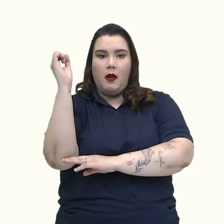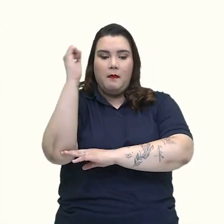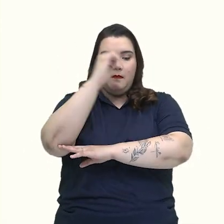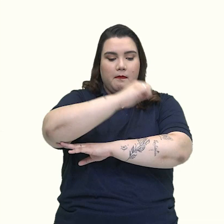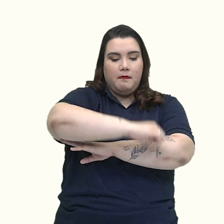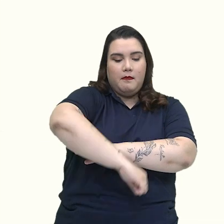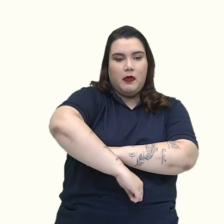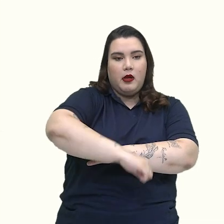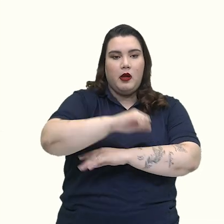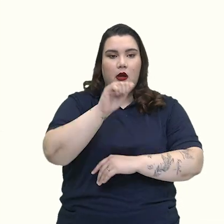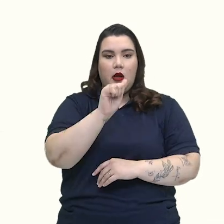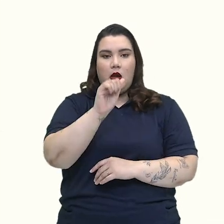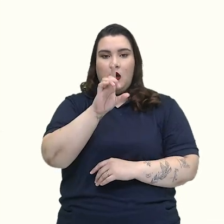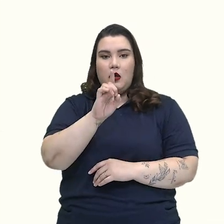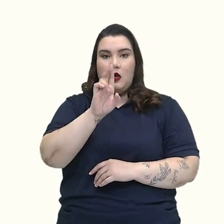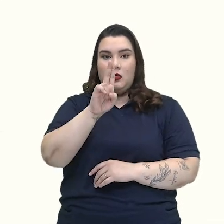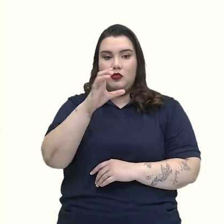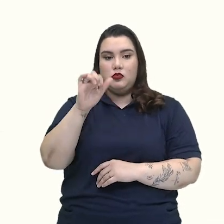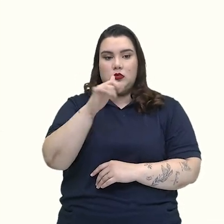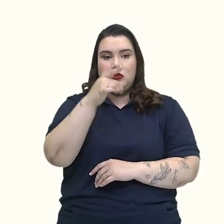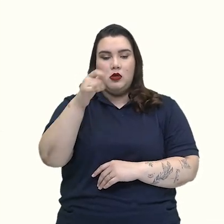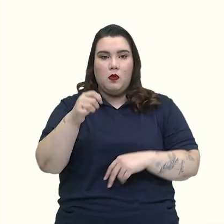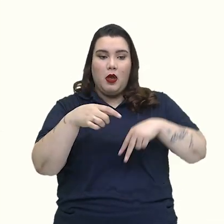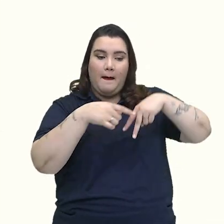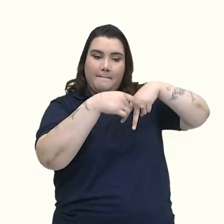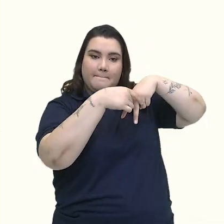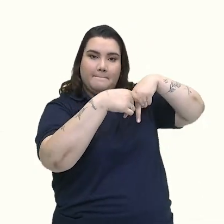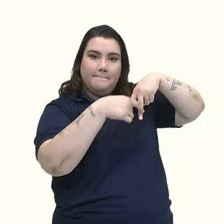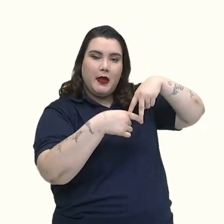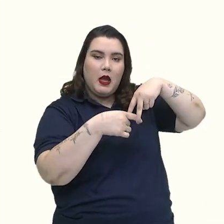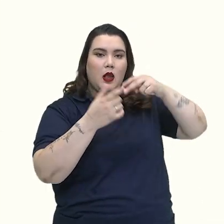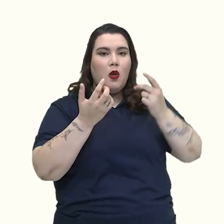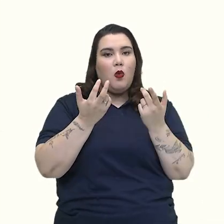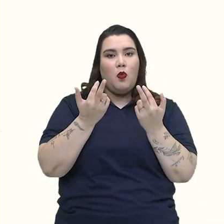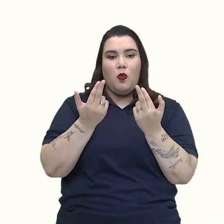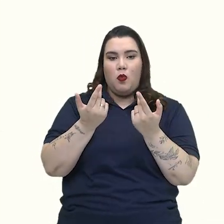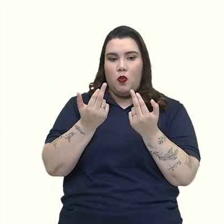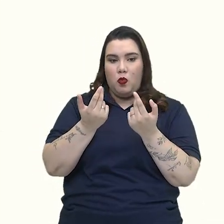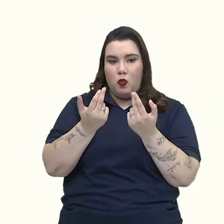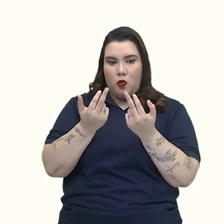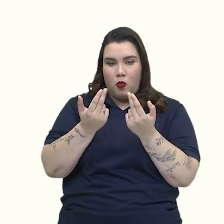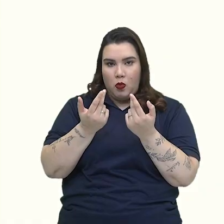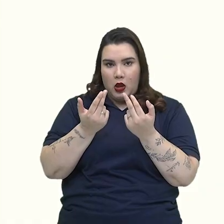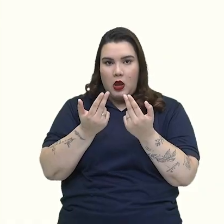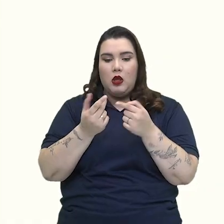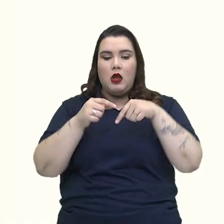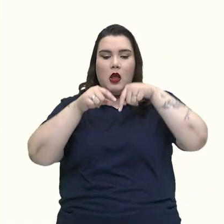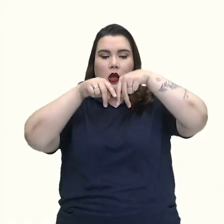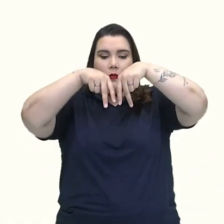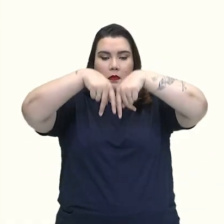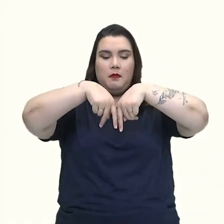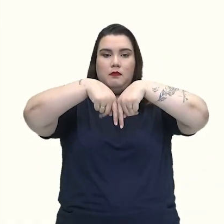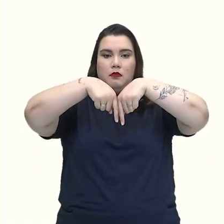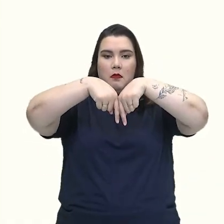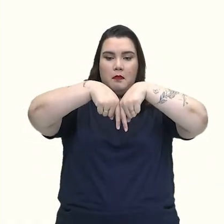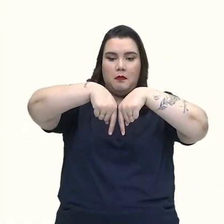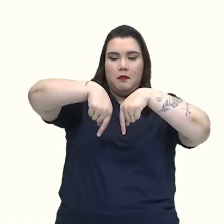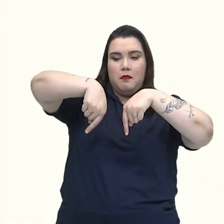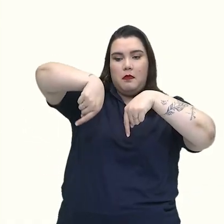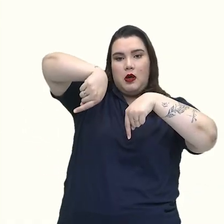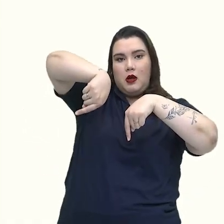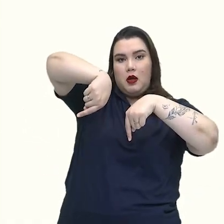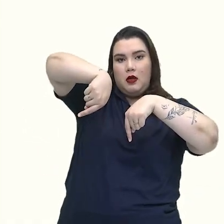média. Quando são as pernas, é o mesmo movimento. A abdução é afastar, esticar a perna, né, no